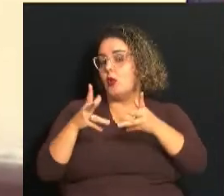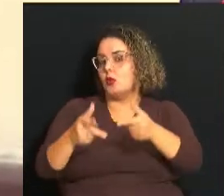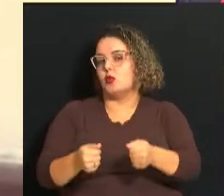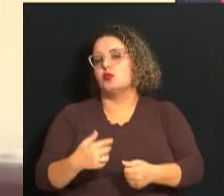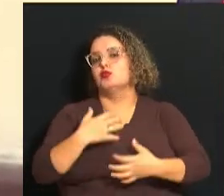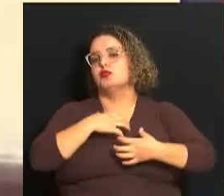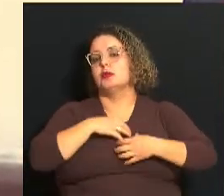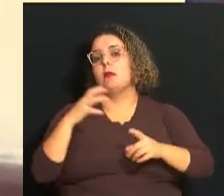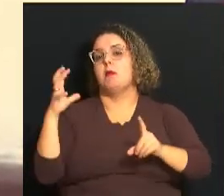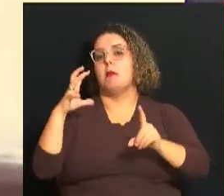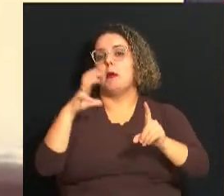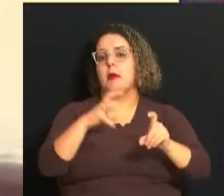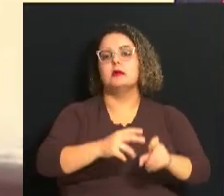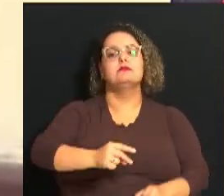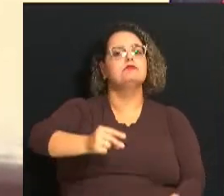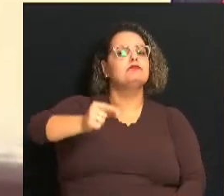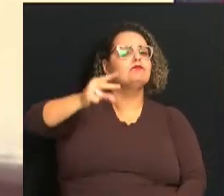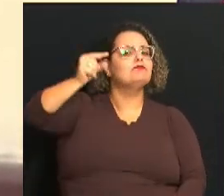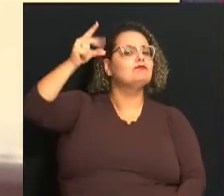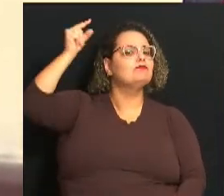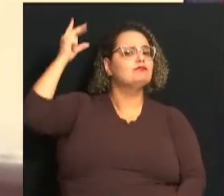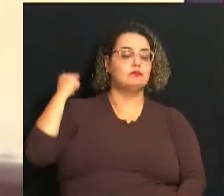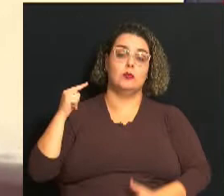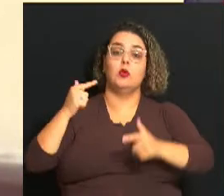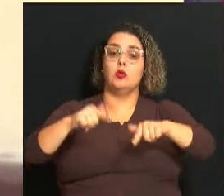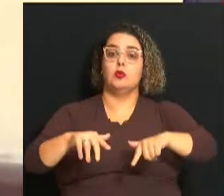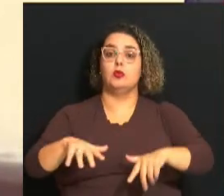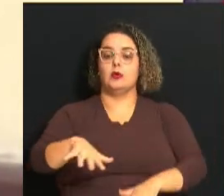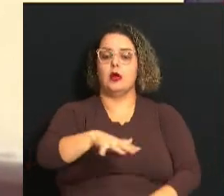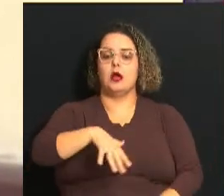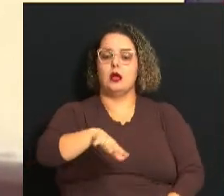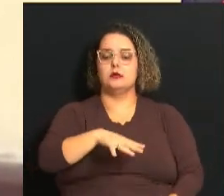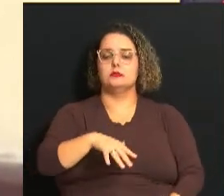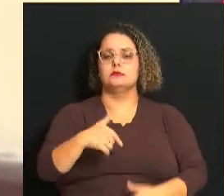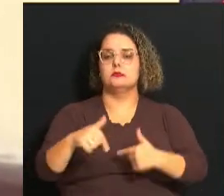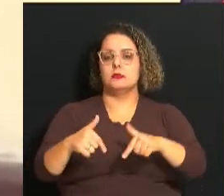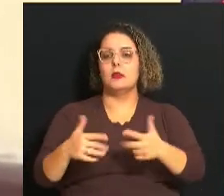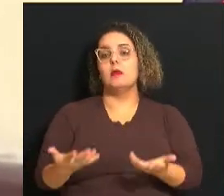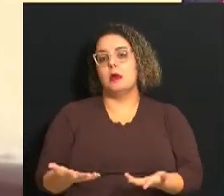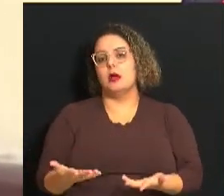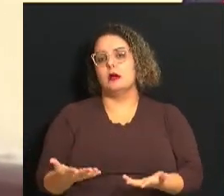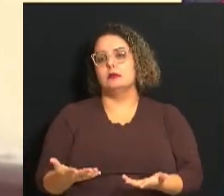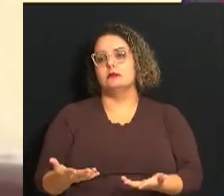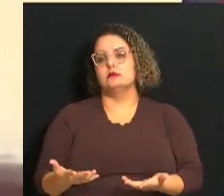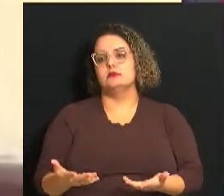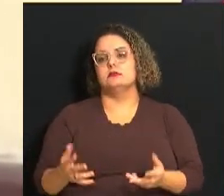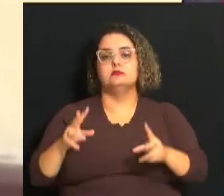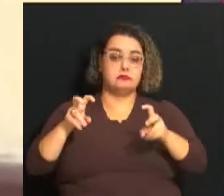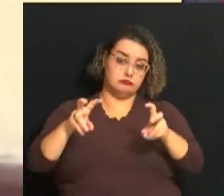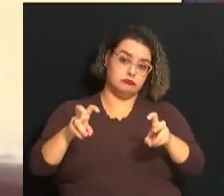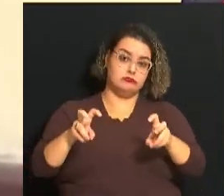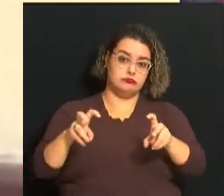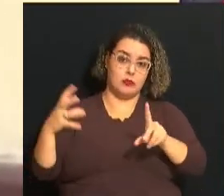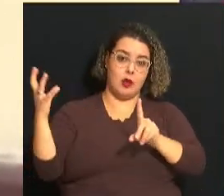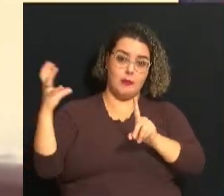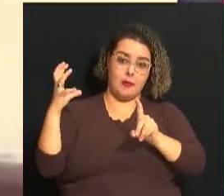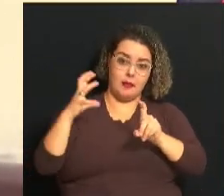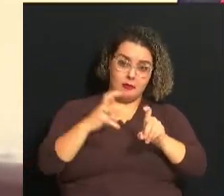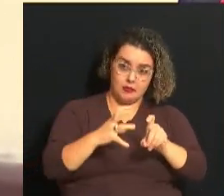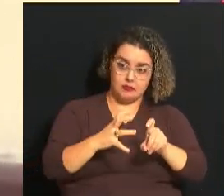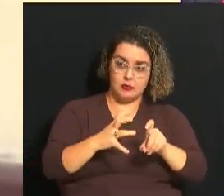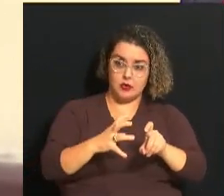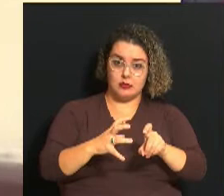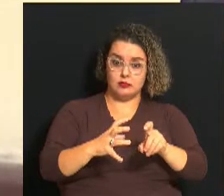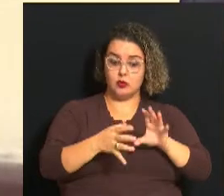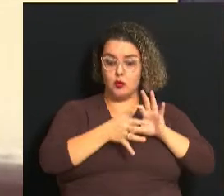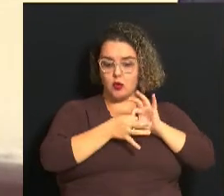ser muito antiga né no ambiente de trabalho o assédio moral é um termo né cunhado recente México onde Vista histórico